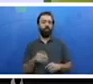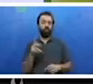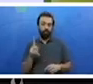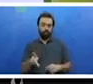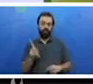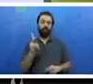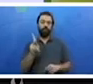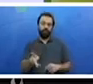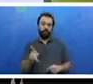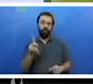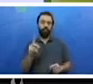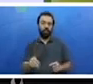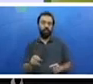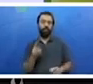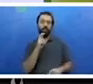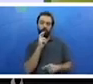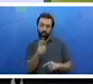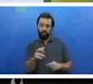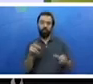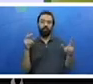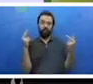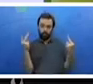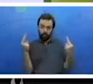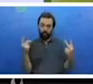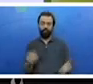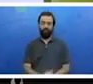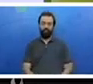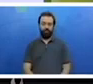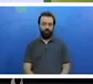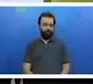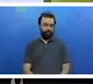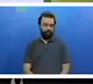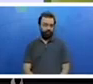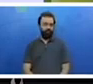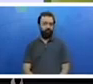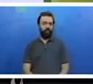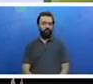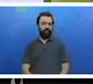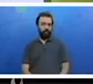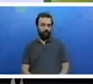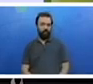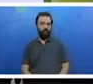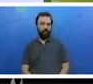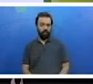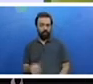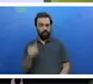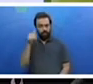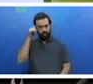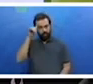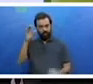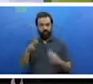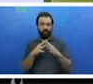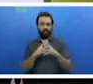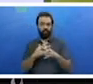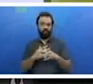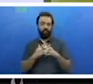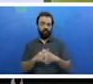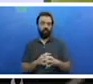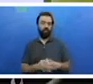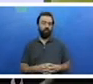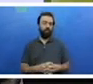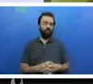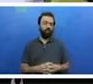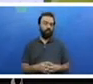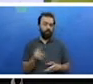Todos dão o mesmo resultado. Para a gente evitar a confusão mais para frente, a gente pensa